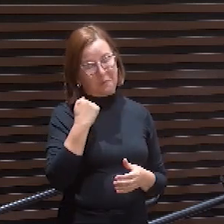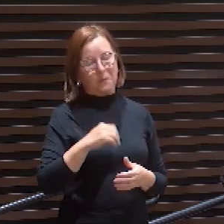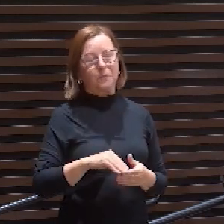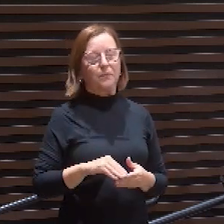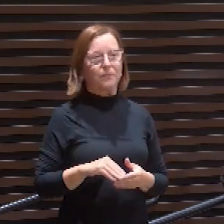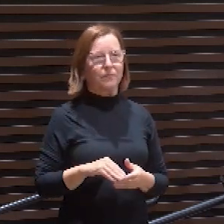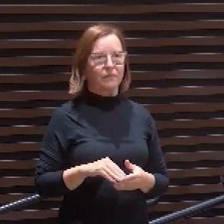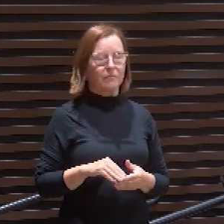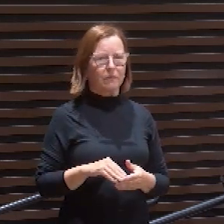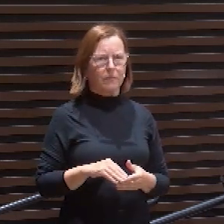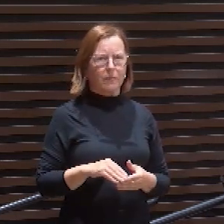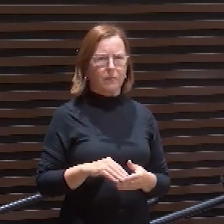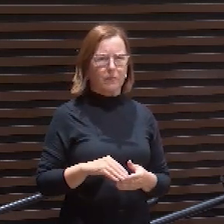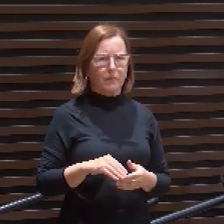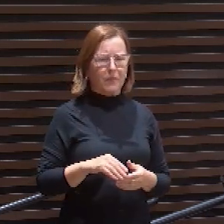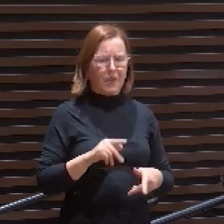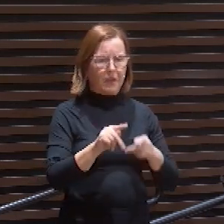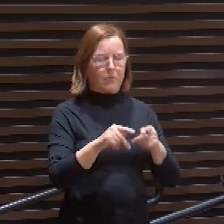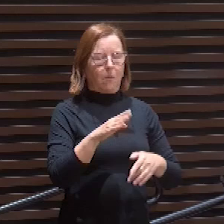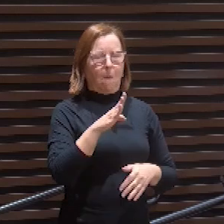Um grande silêncio.